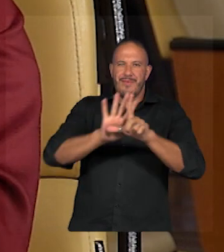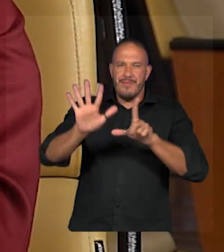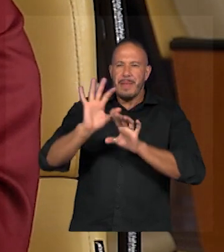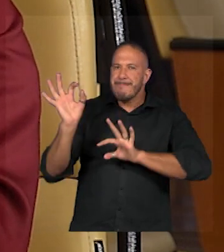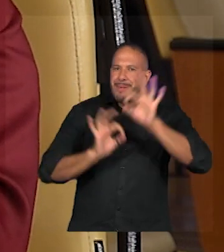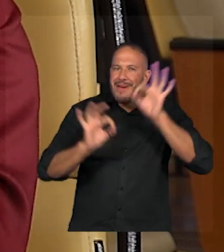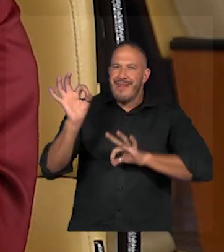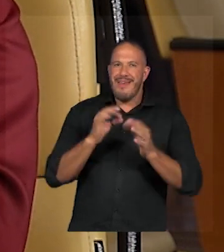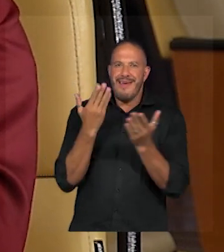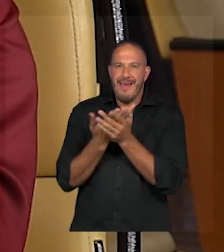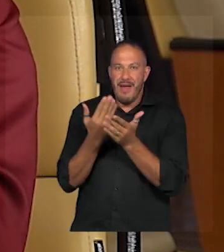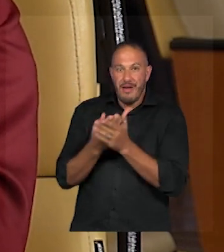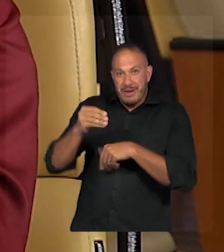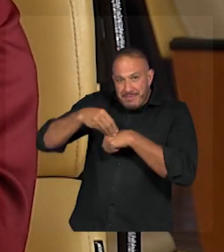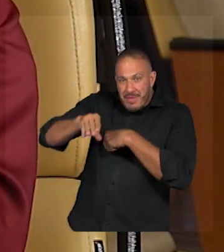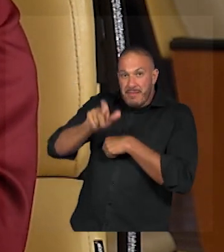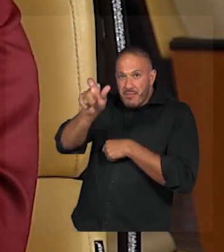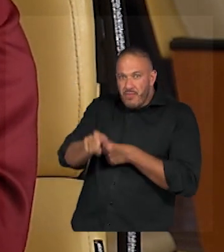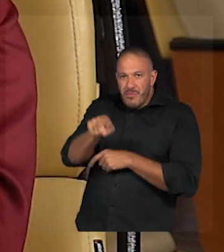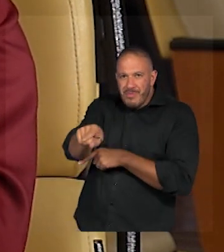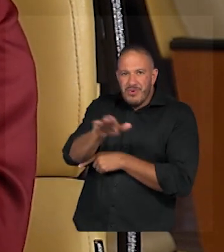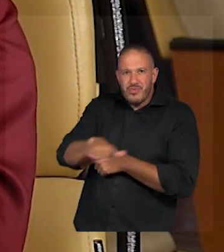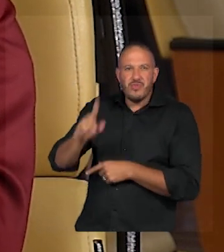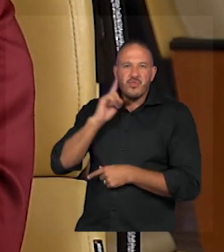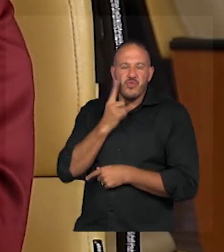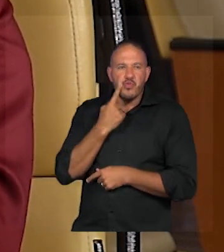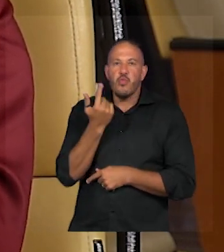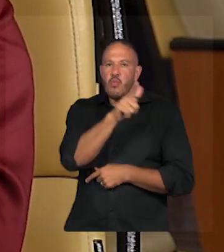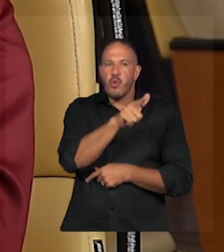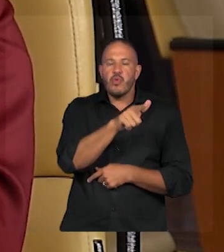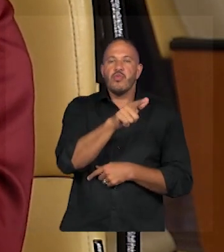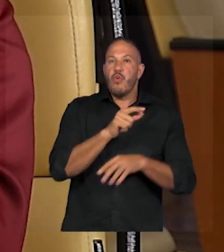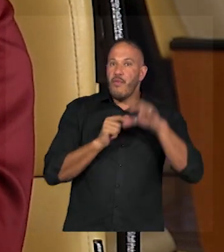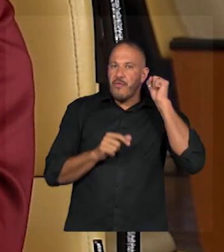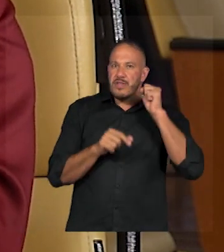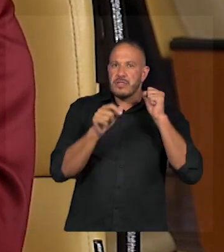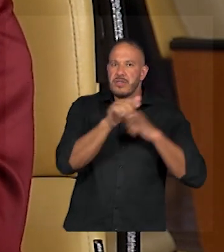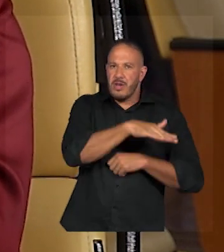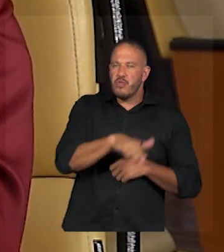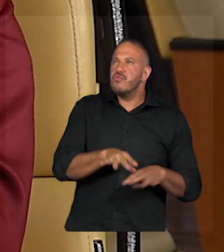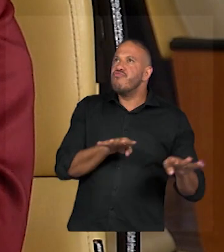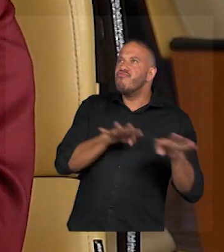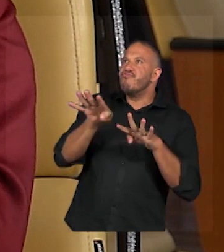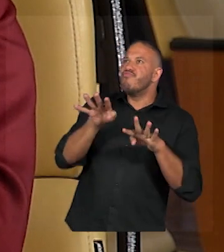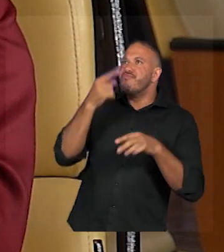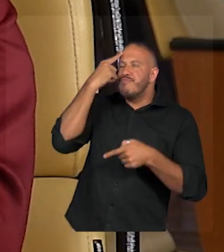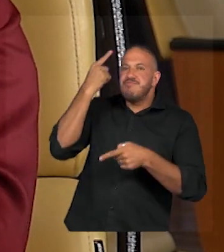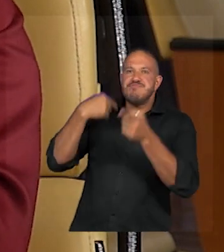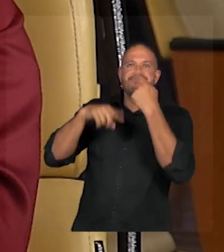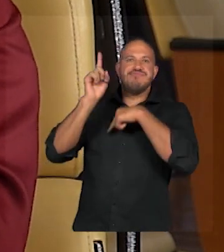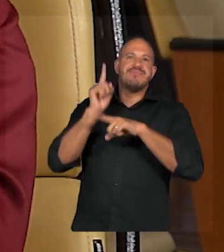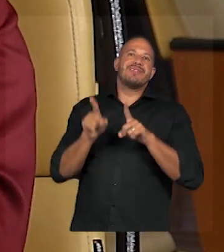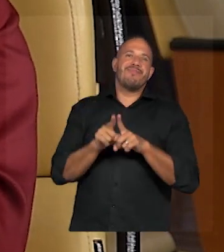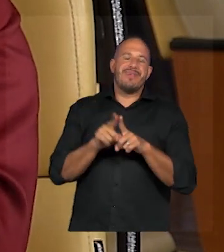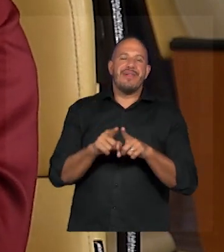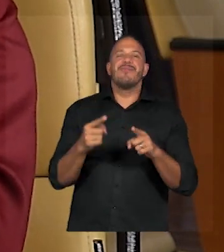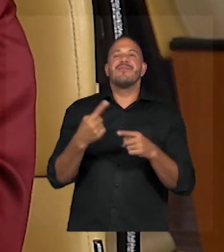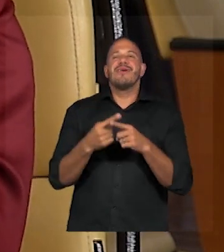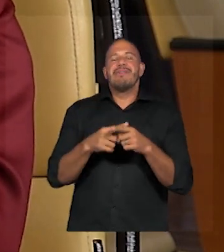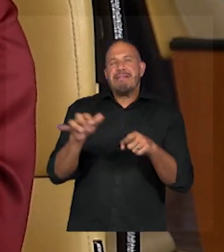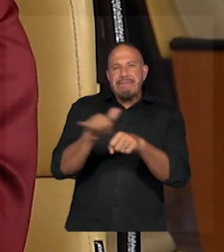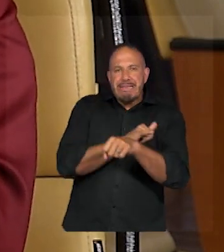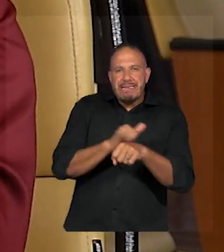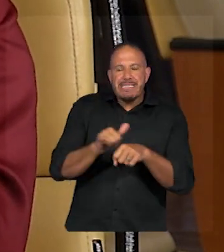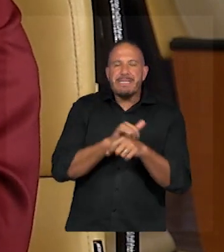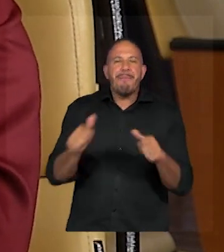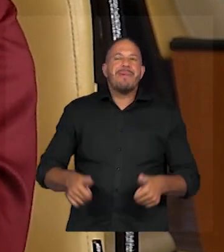aluno surdo, o aluno ouvinte ganhou muito com isso. Porque os recursos aumentaram. Então,